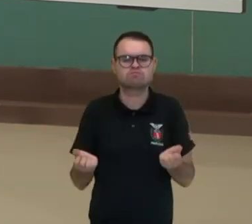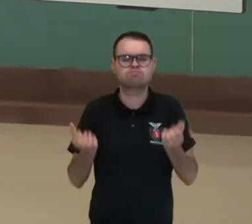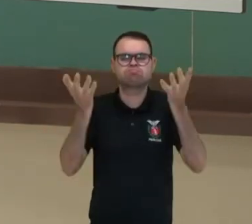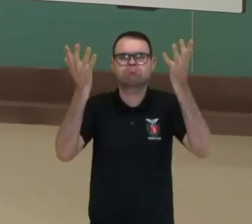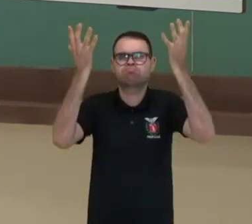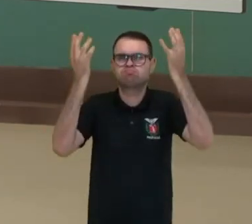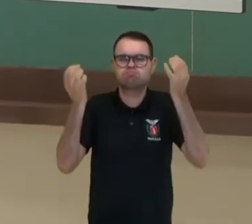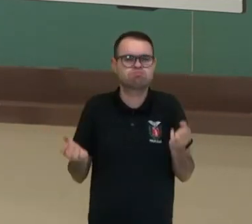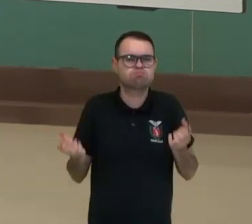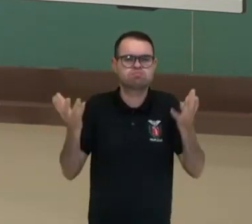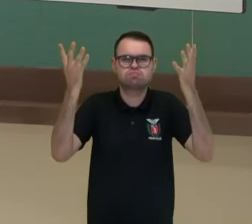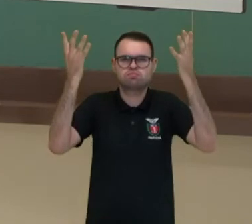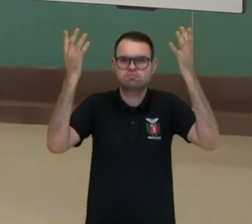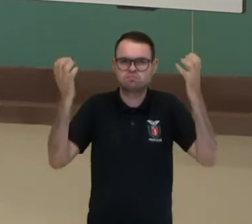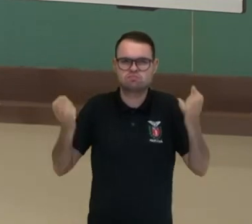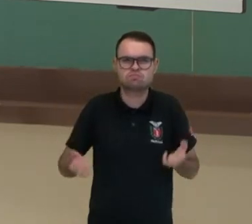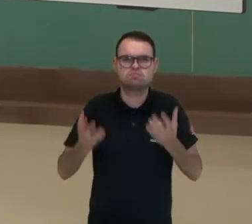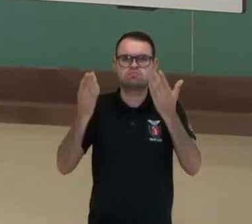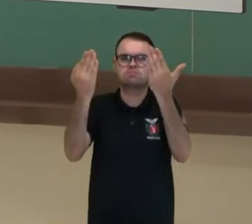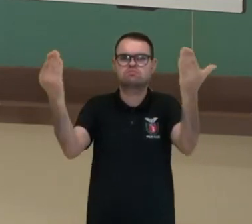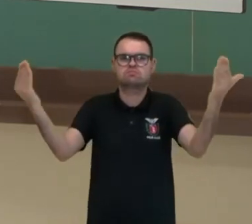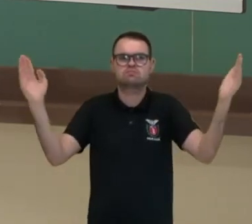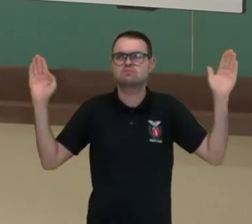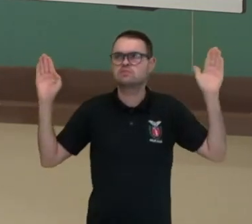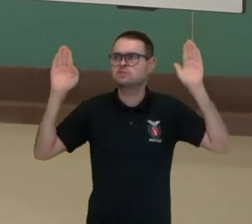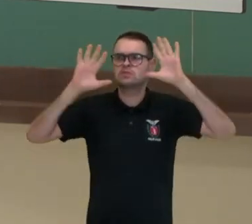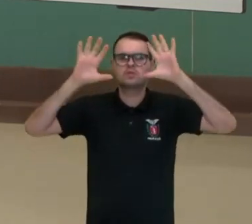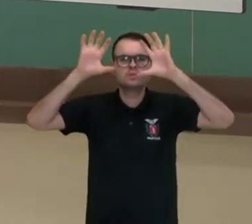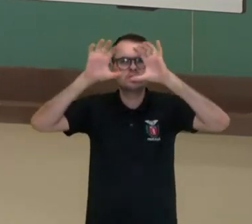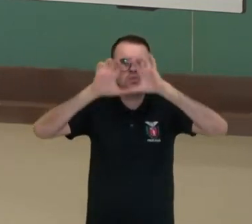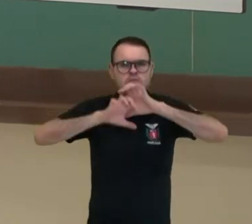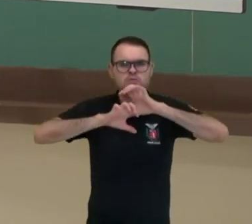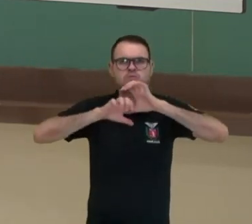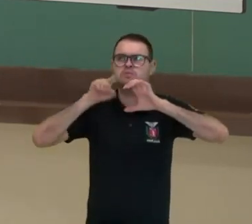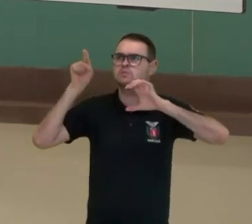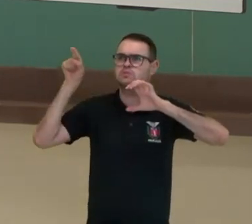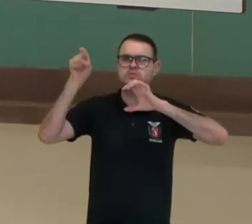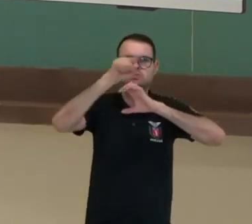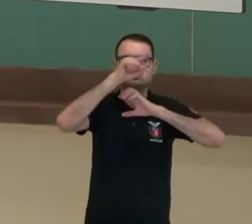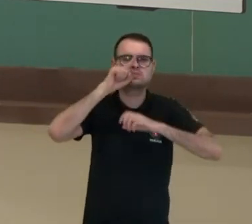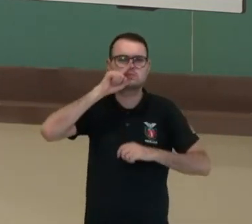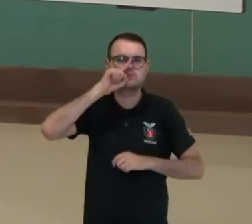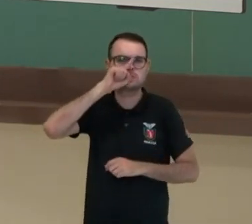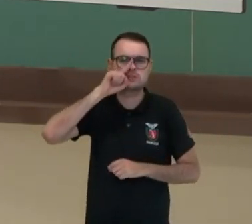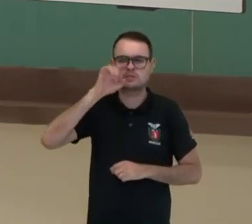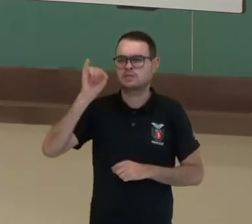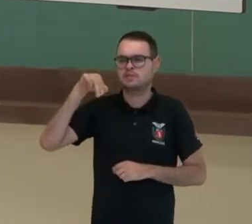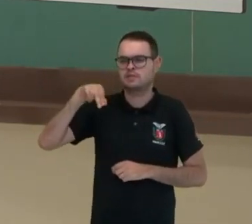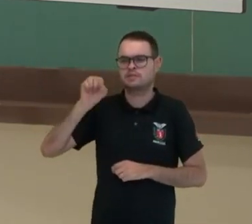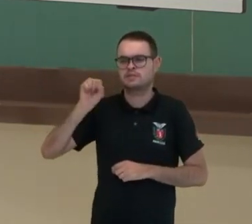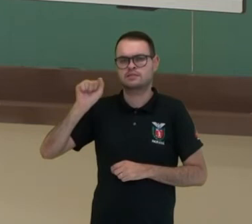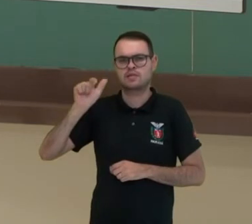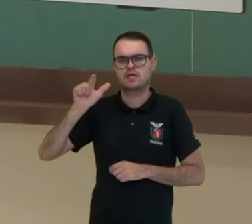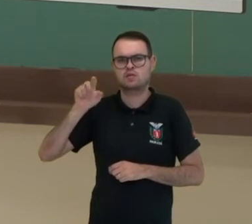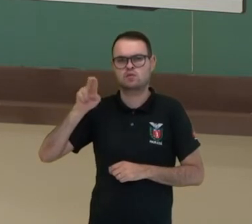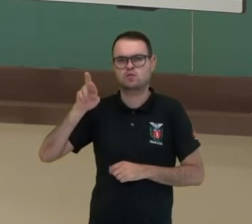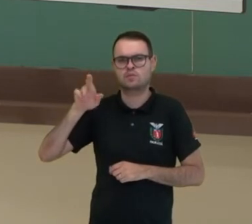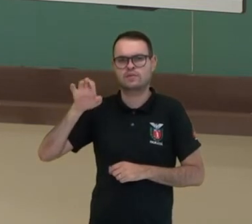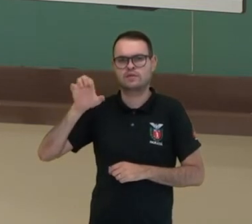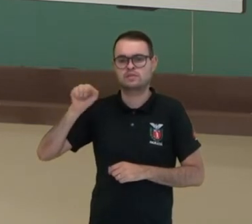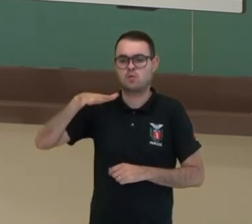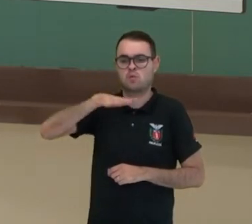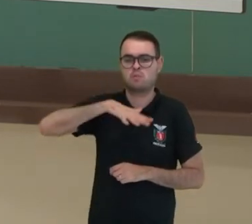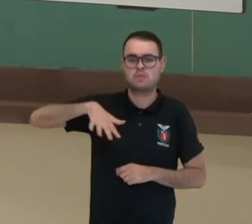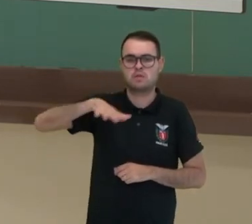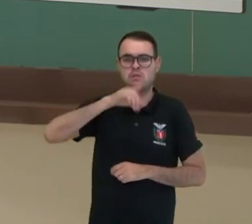de umidade do vapor, eram lugares considerados insalubres. O que quer dizer insalubre? Quer dizer que é um ambiente